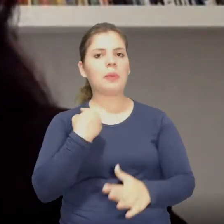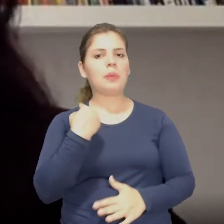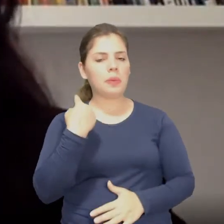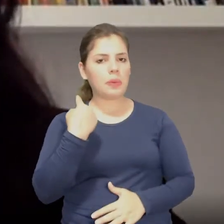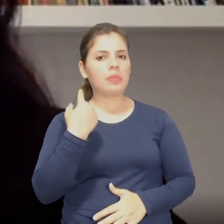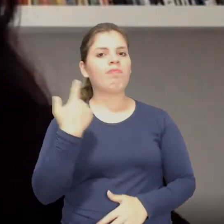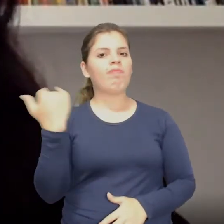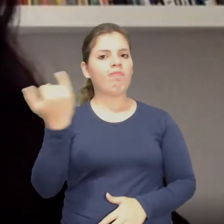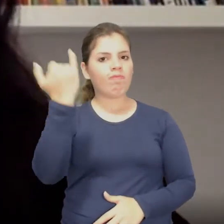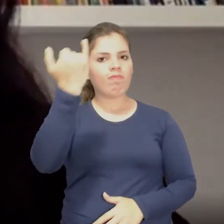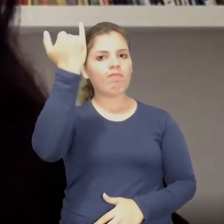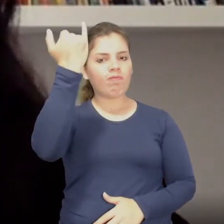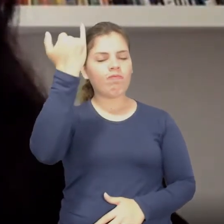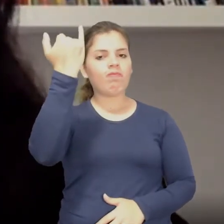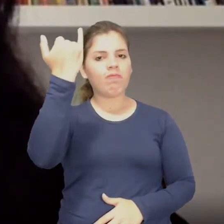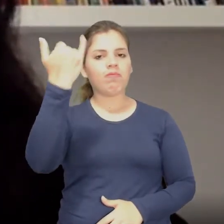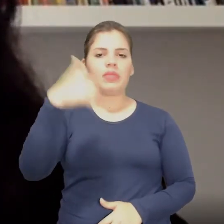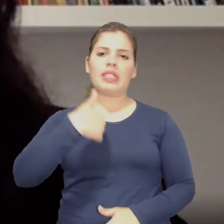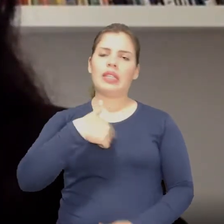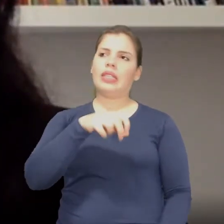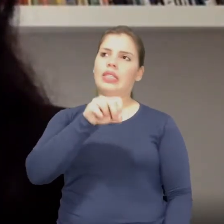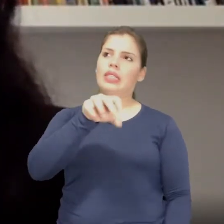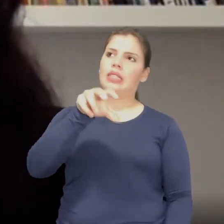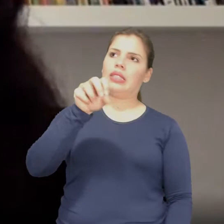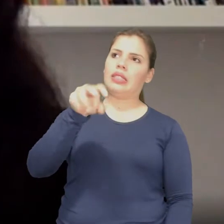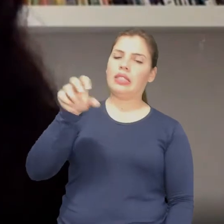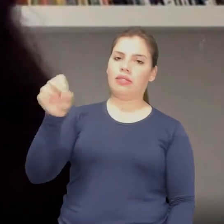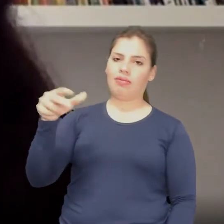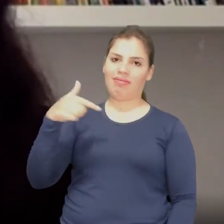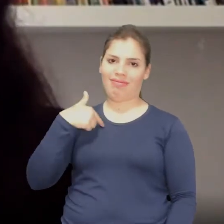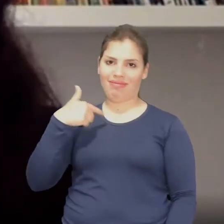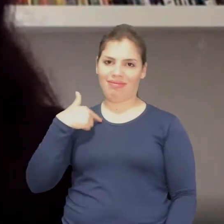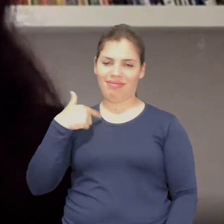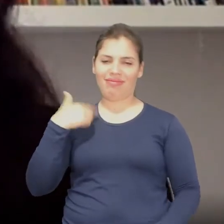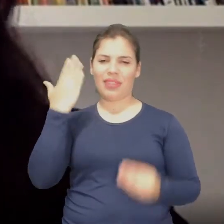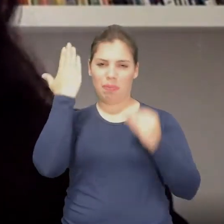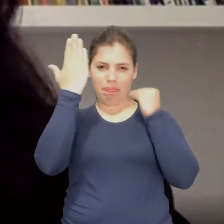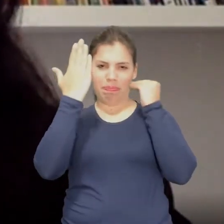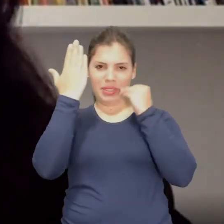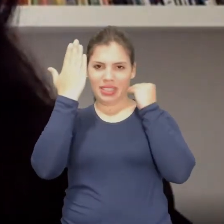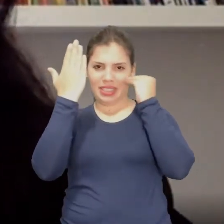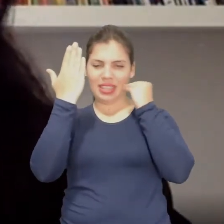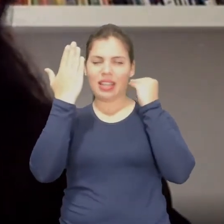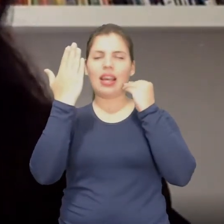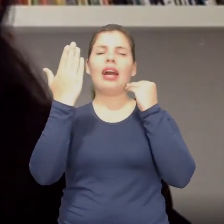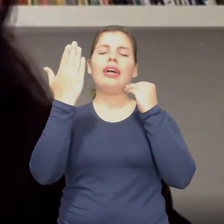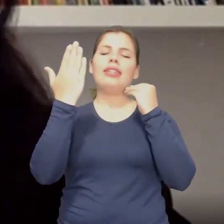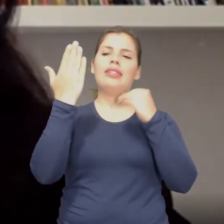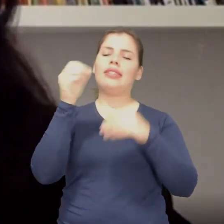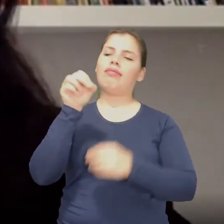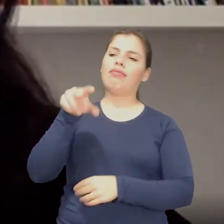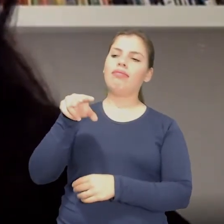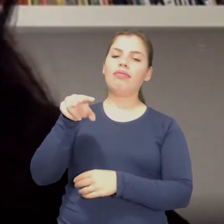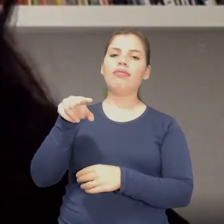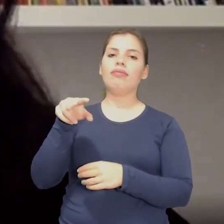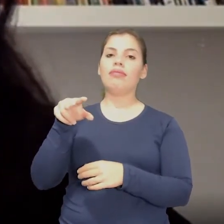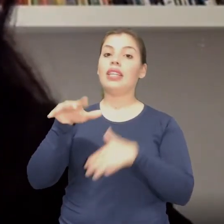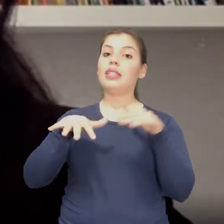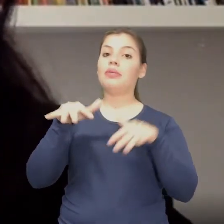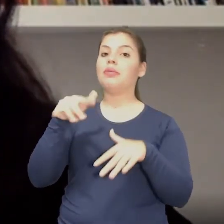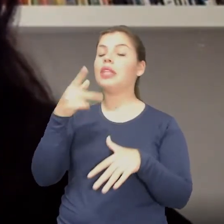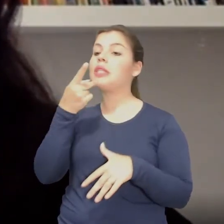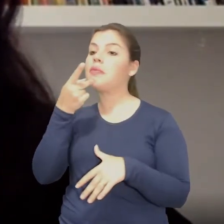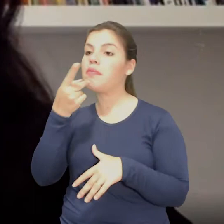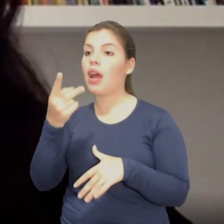sabe? O que eu vejo, assim, na minha prática, né, como psiquiatra, eu vejo que muitas vezes quando a gente fala